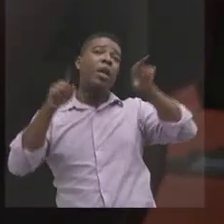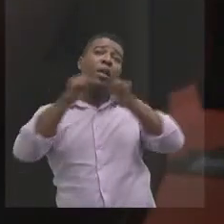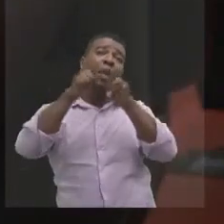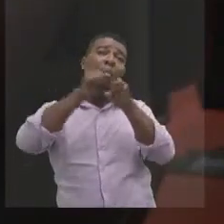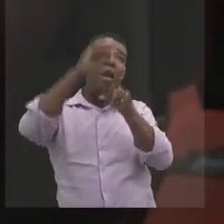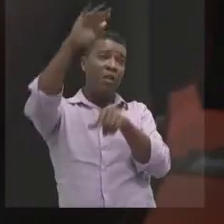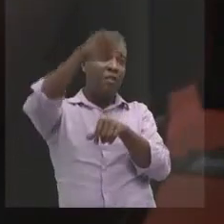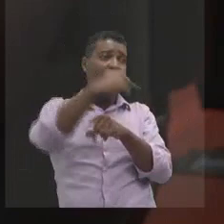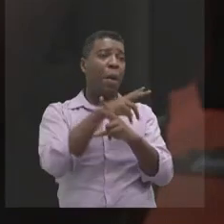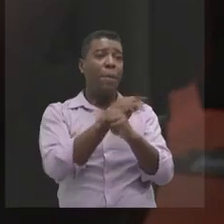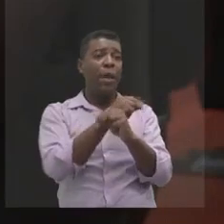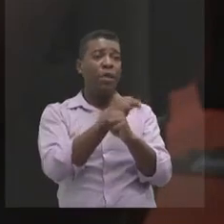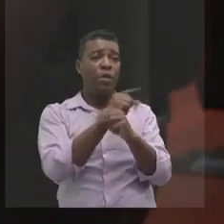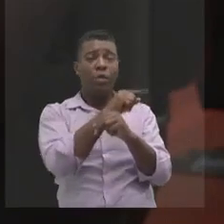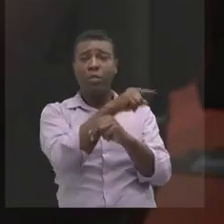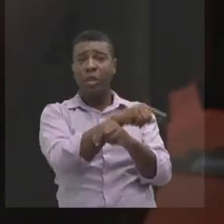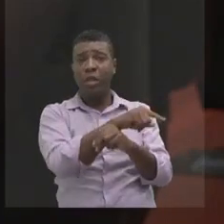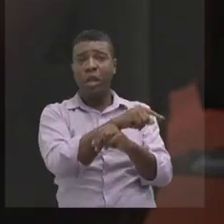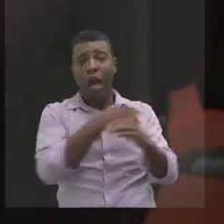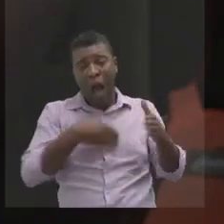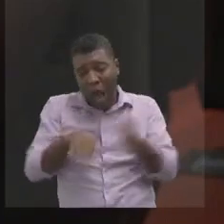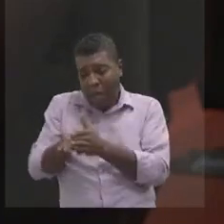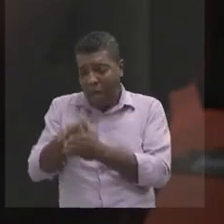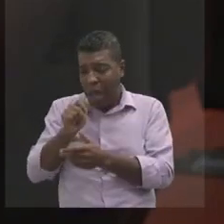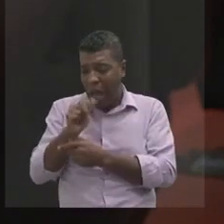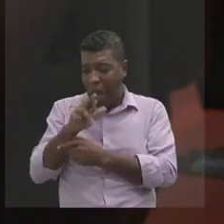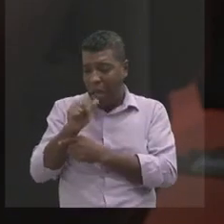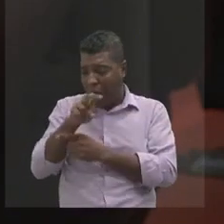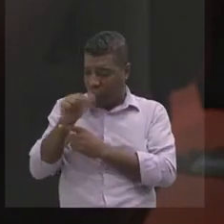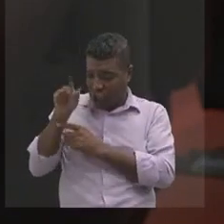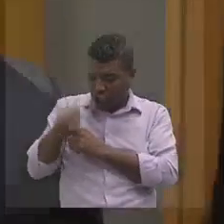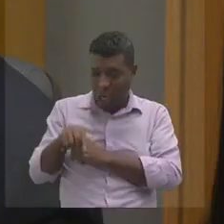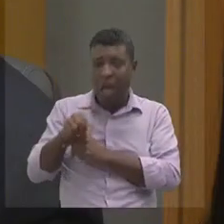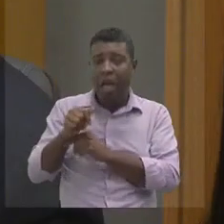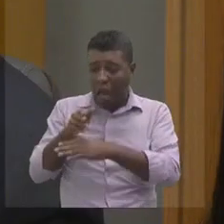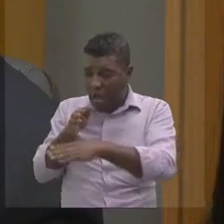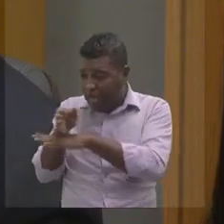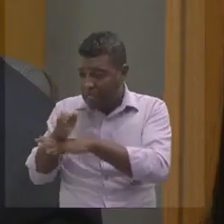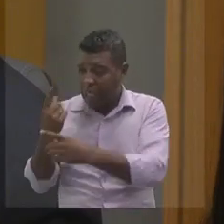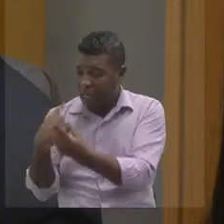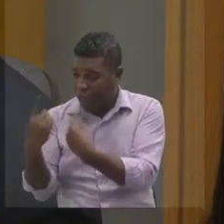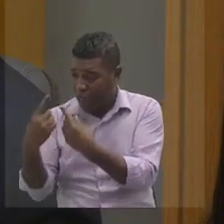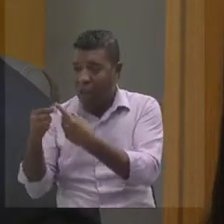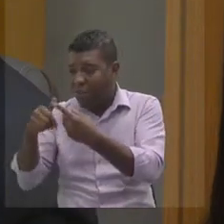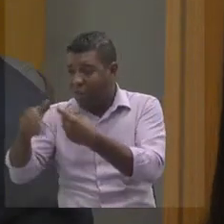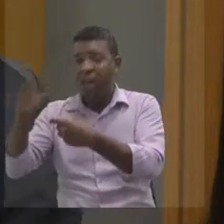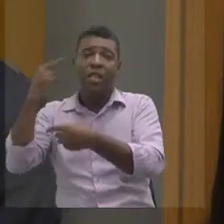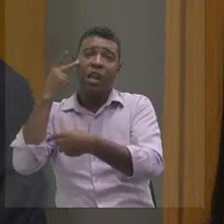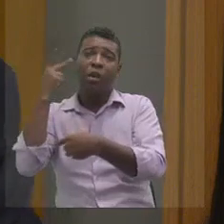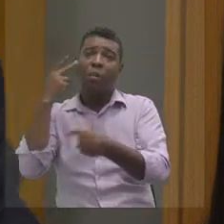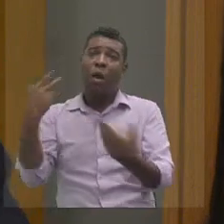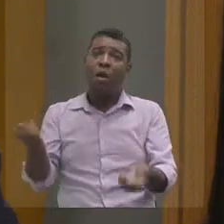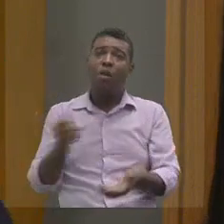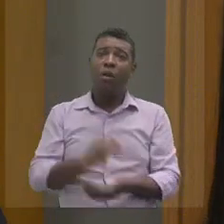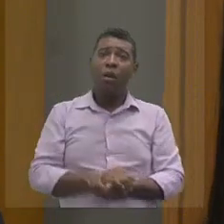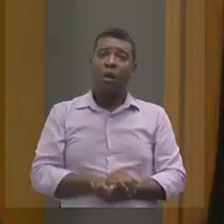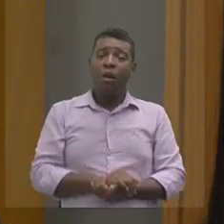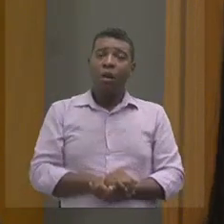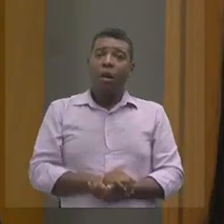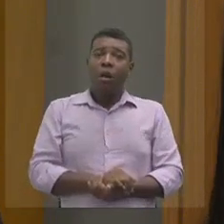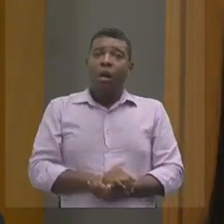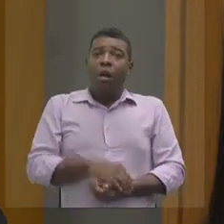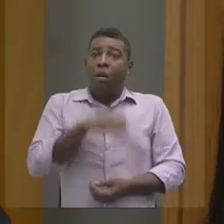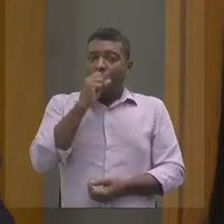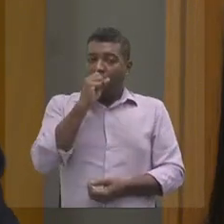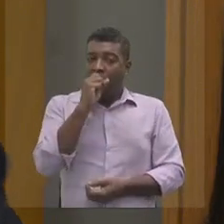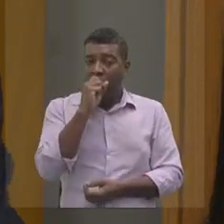de Minas vai até Araxá e acesso essa Rodovia para ir para o estado de São Paulo nós temos também um